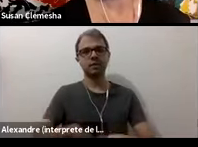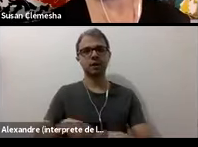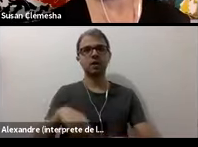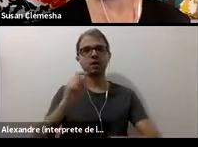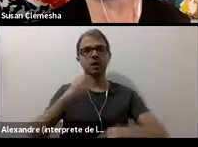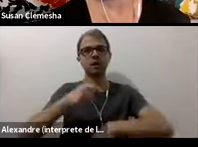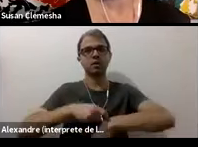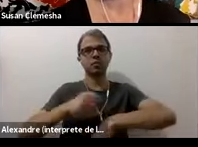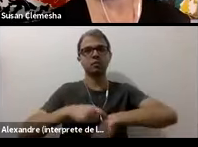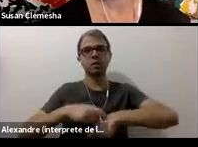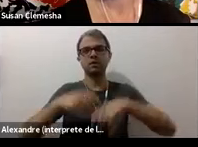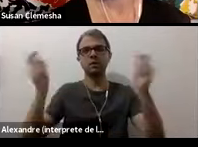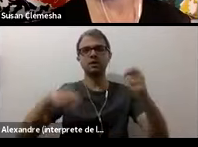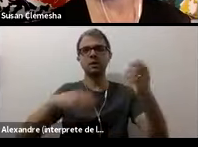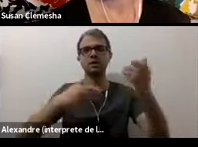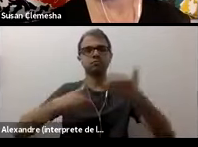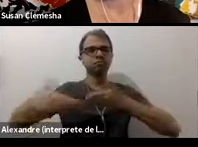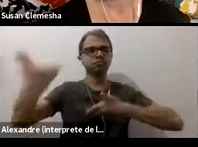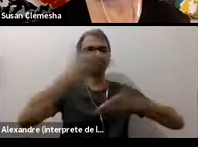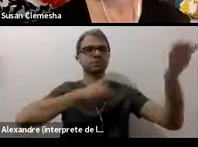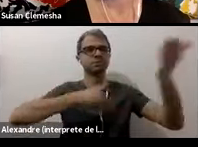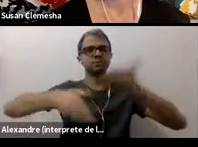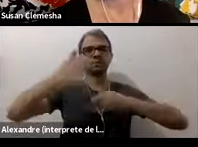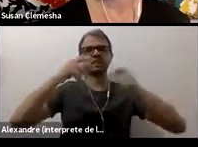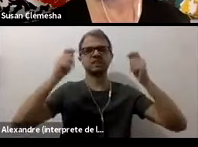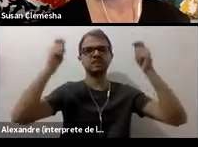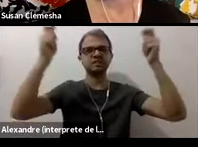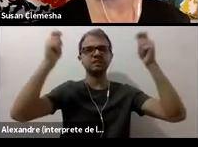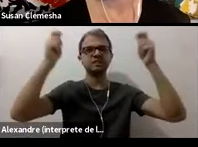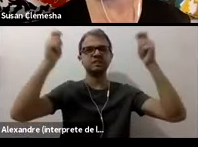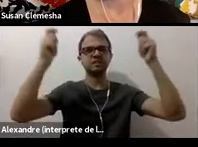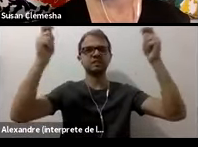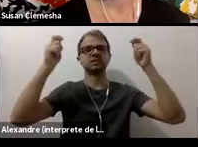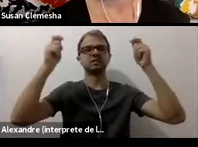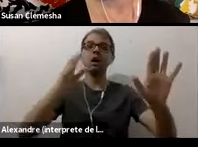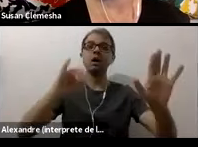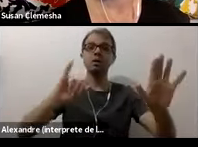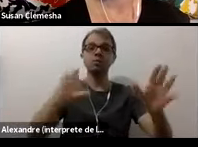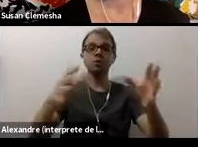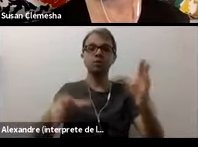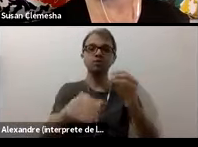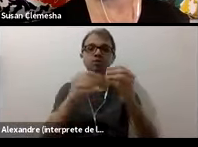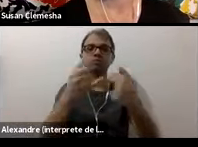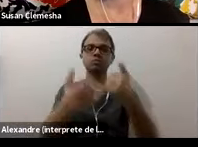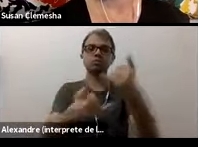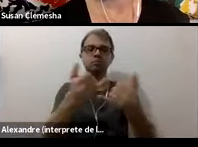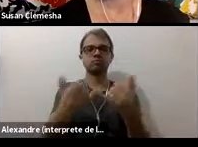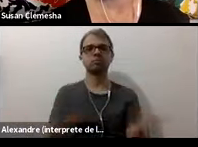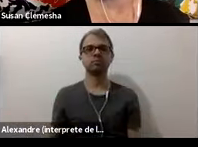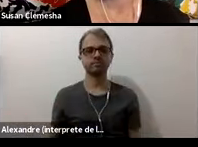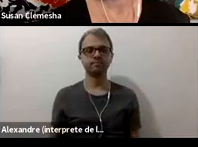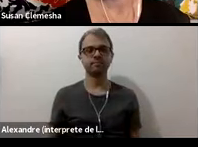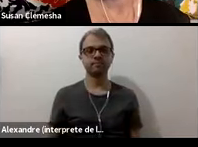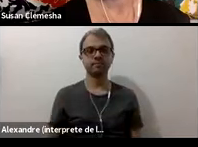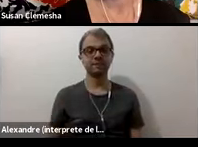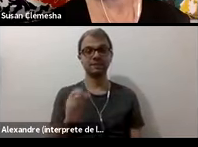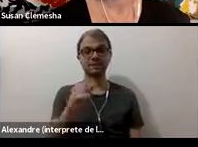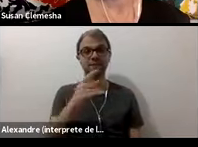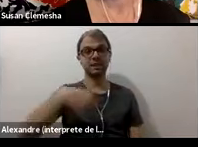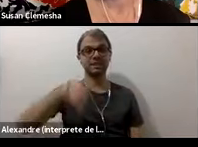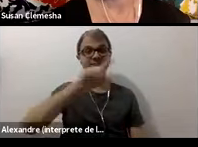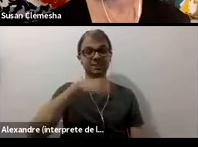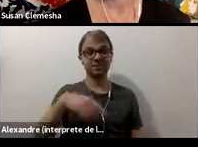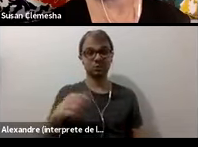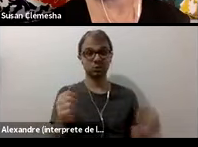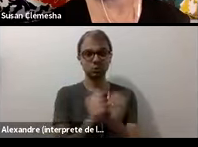de protestar brincando. Então, a gente acredita muito na ideia de que, quando a gente está junto, a gente